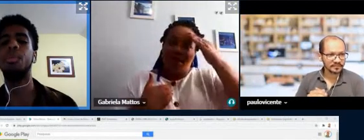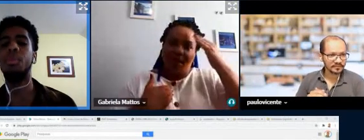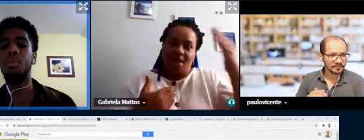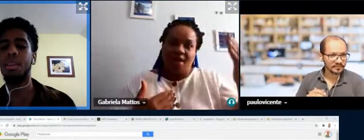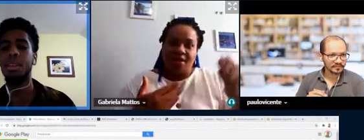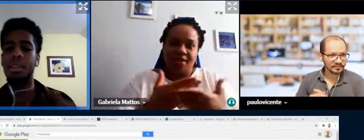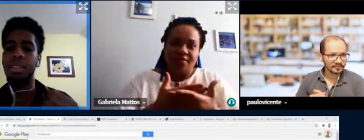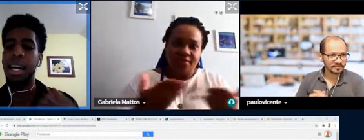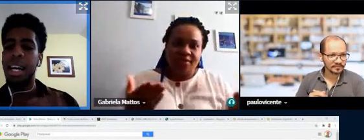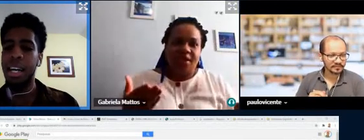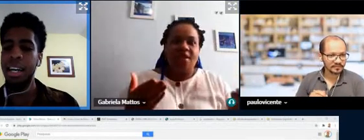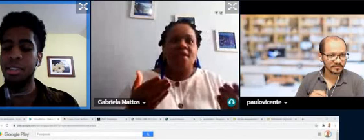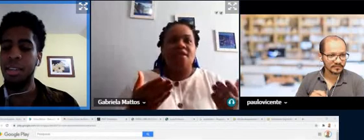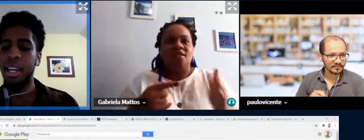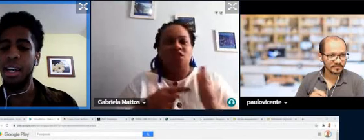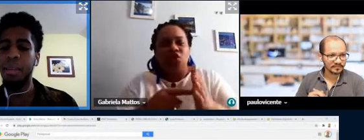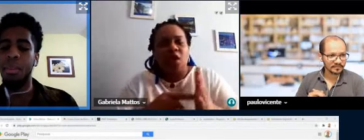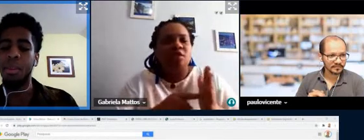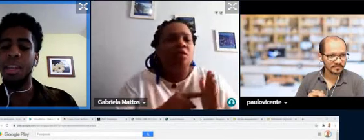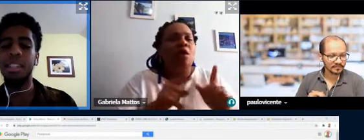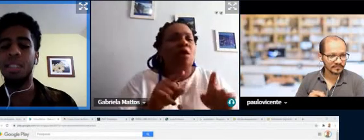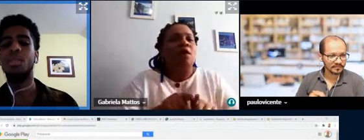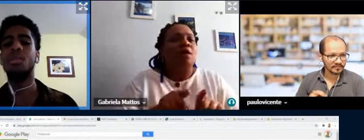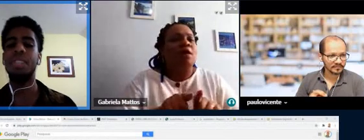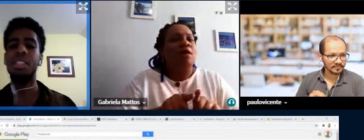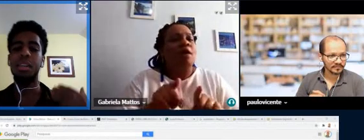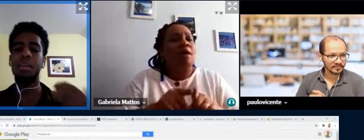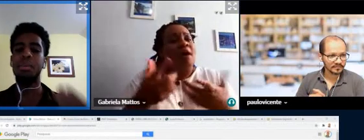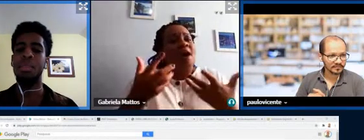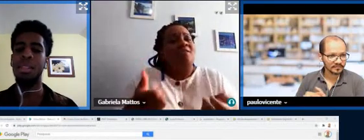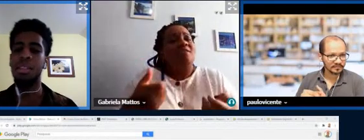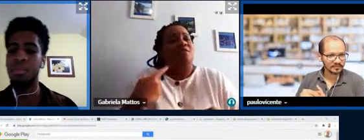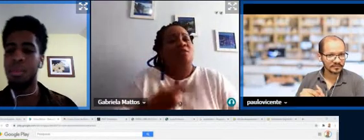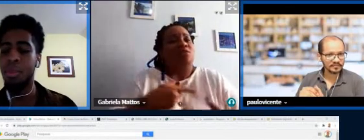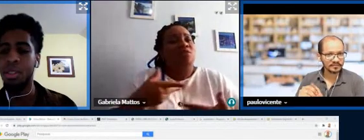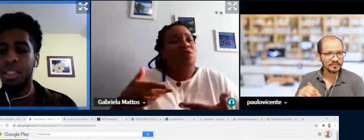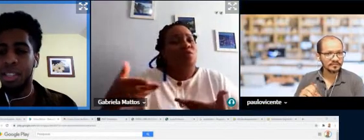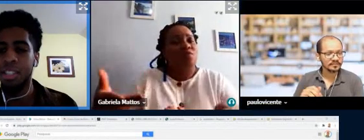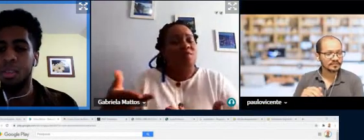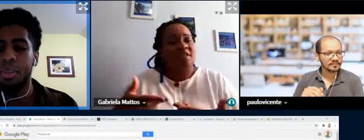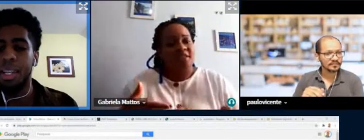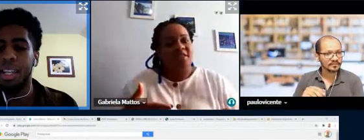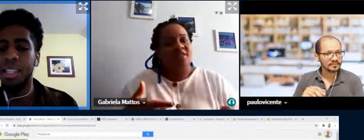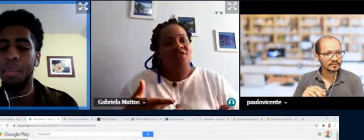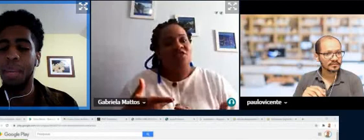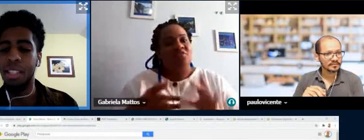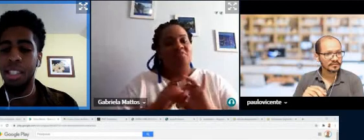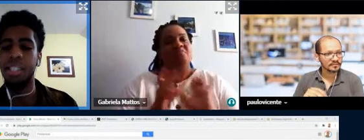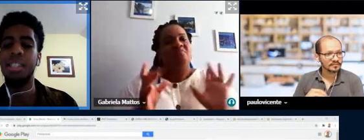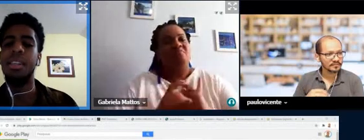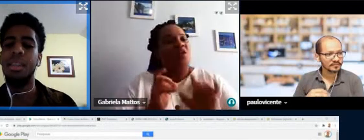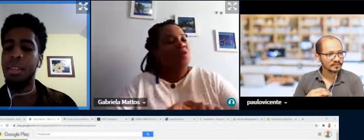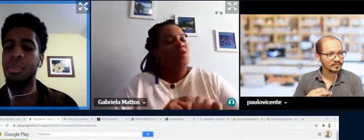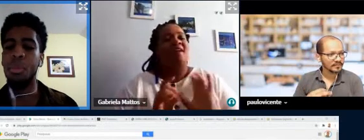dedicação, por estar aceitando o nosso convite, né? Mostrando uma certa disponibilidade aí para a